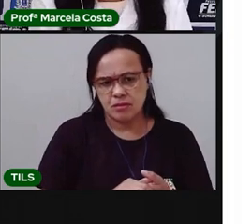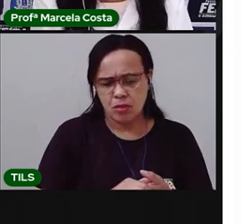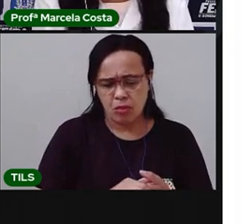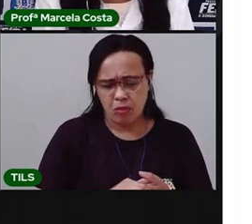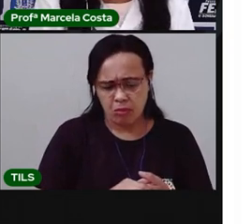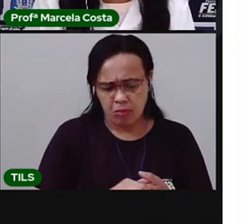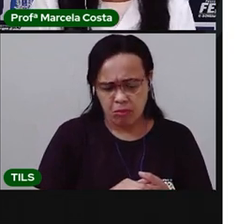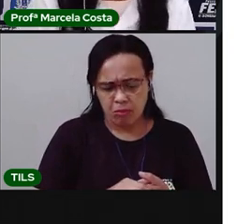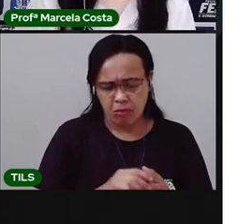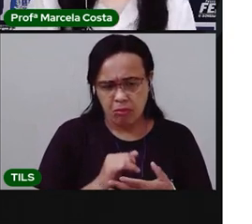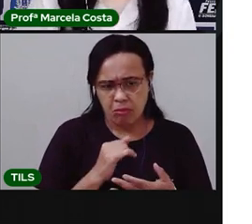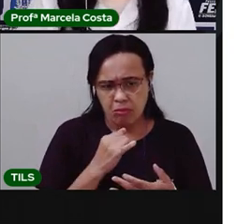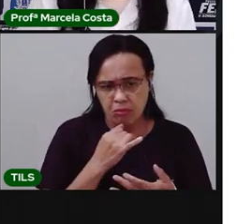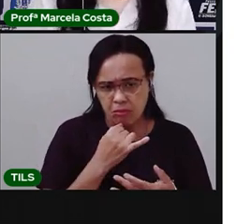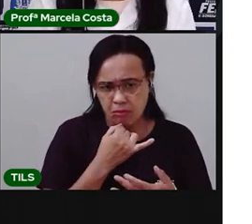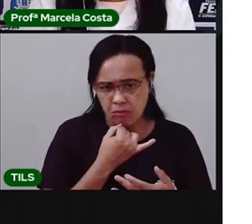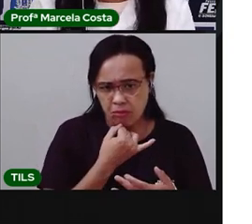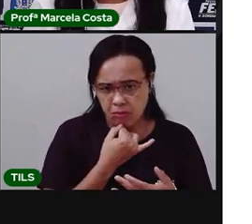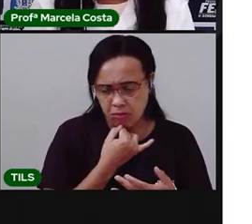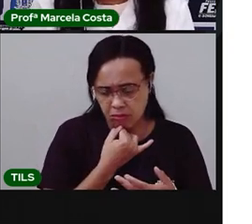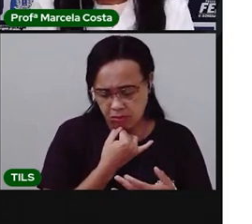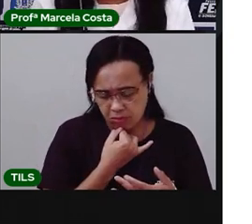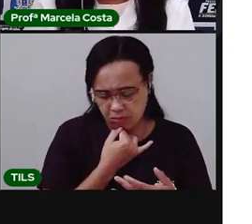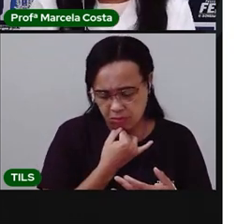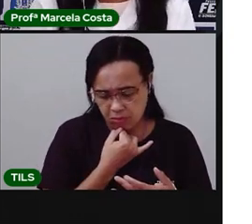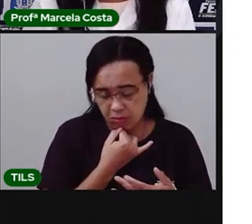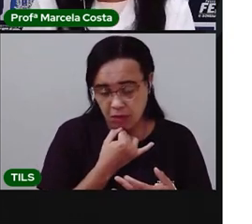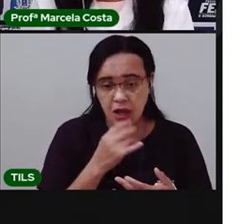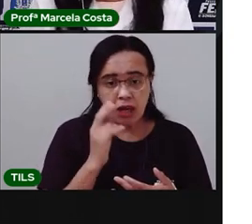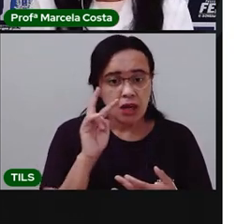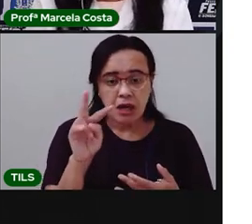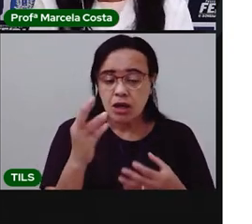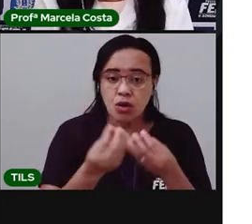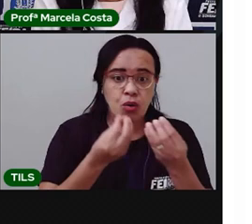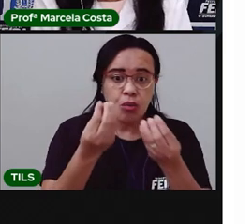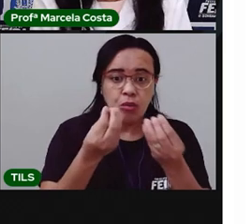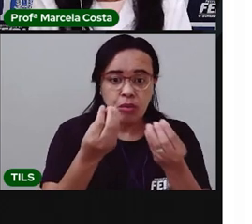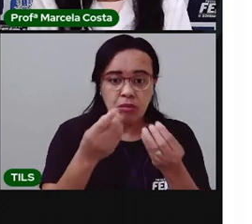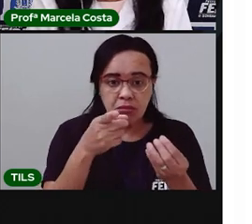Essa carinha está demonstrando o quê? O que é que ela comunica?